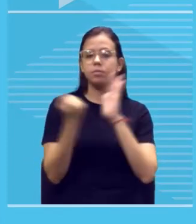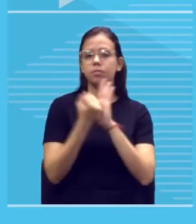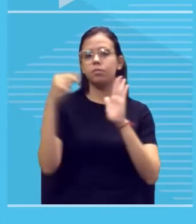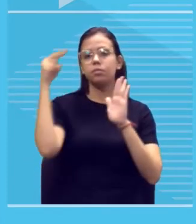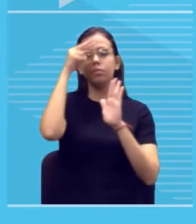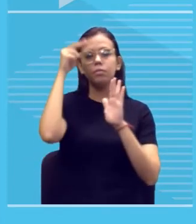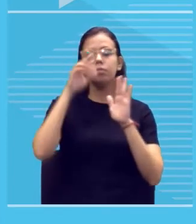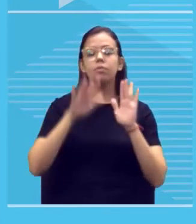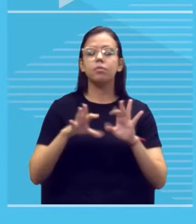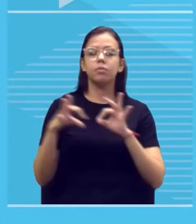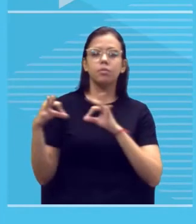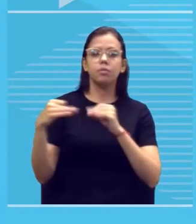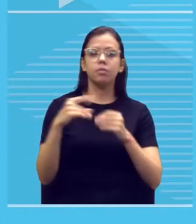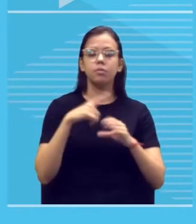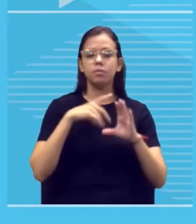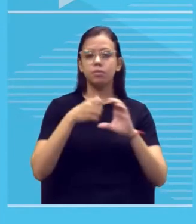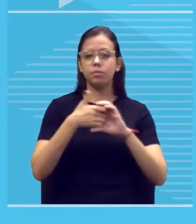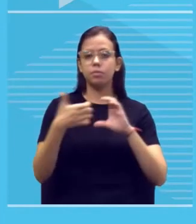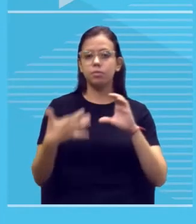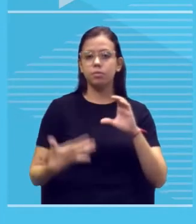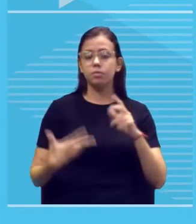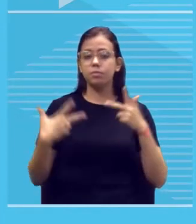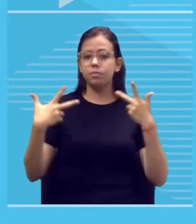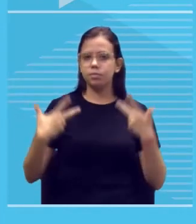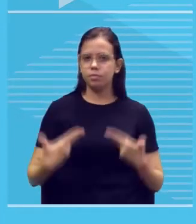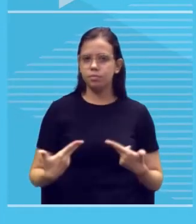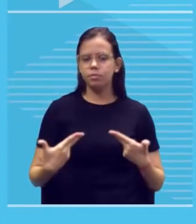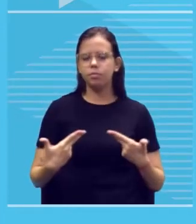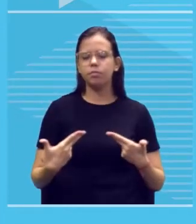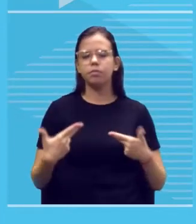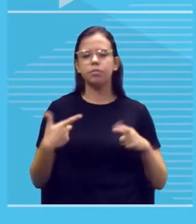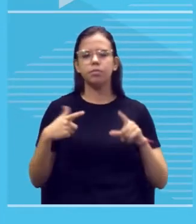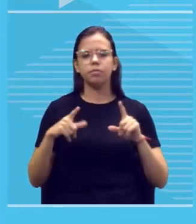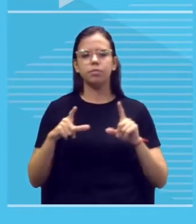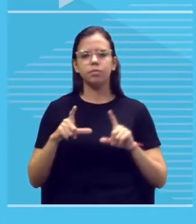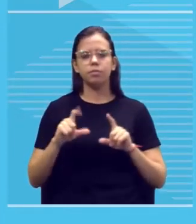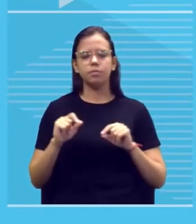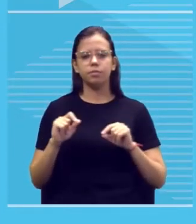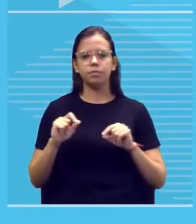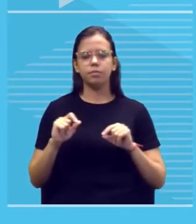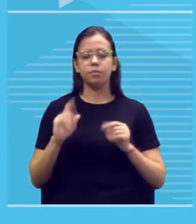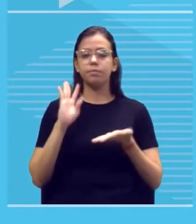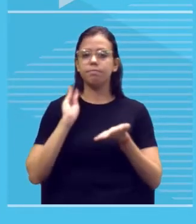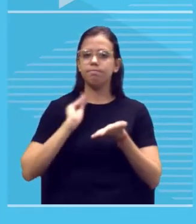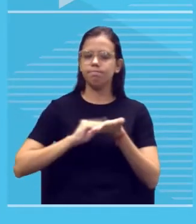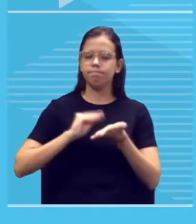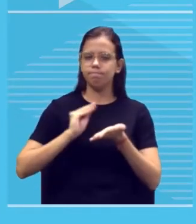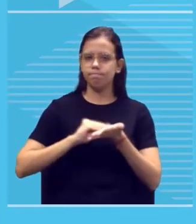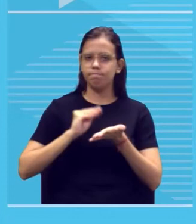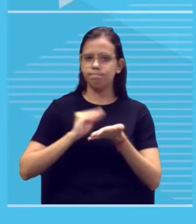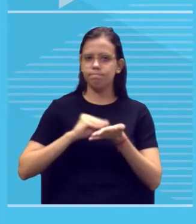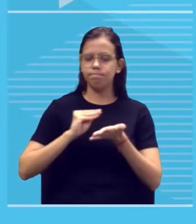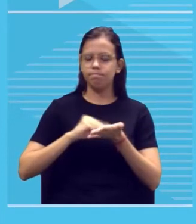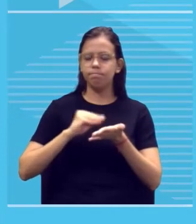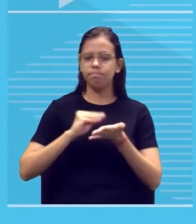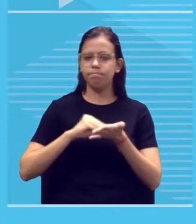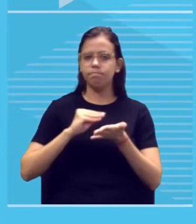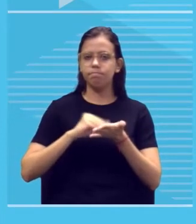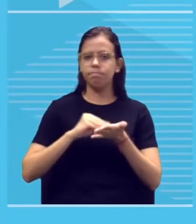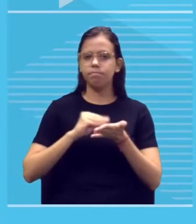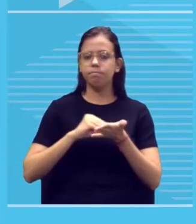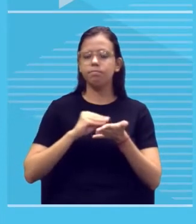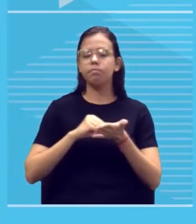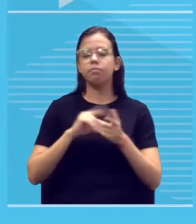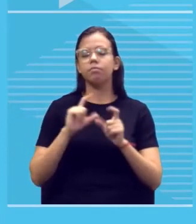tinham como característica igual né a todas elas a falta dessa construção do